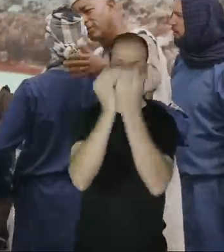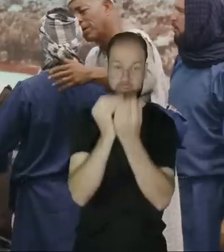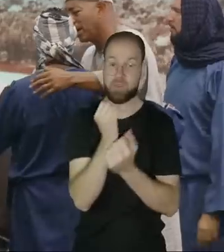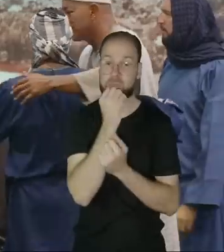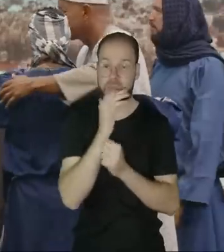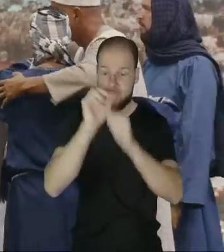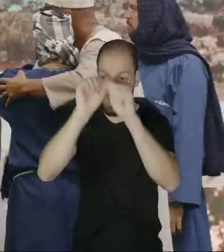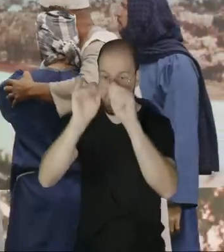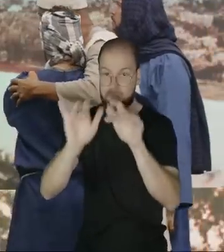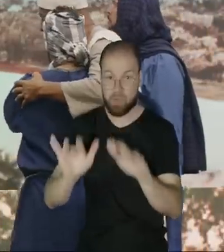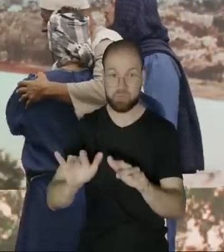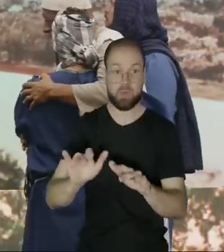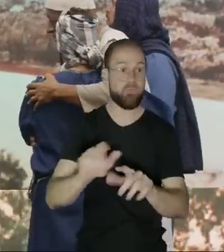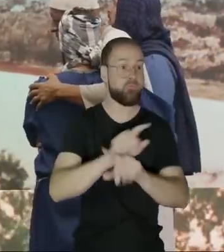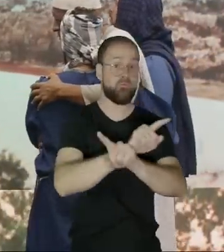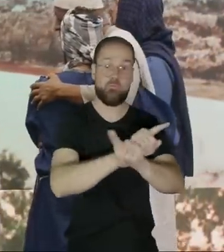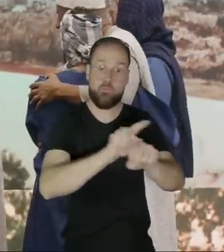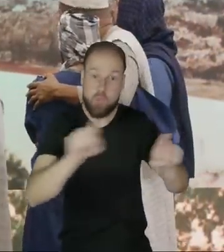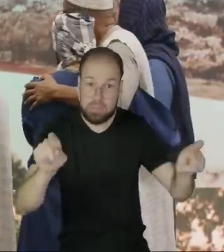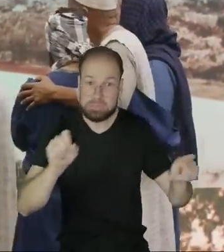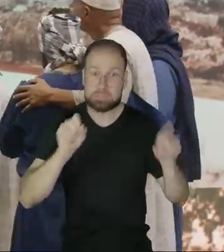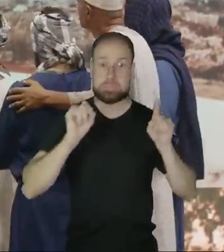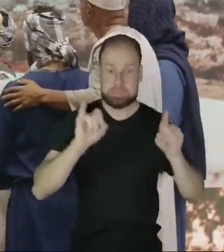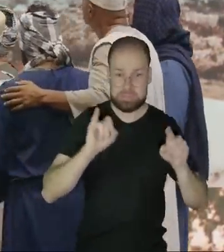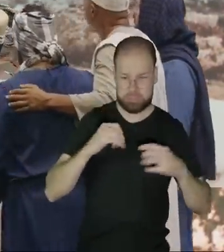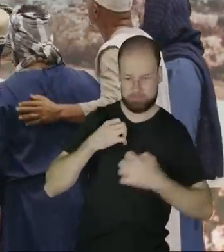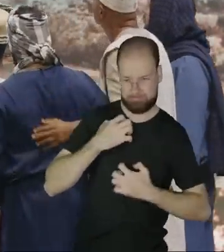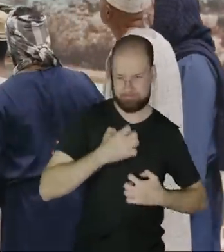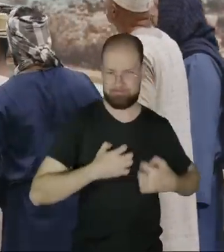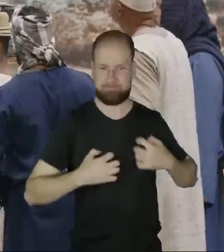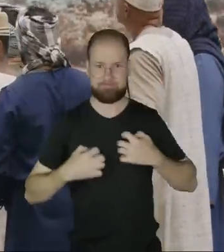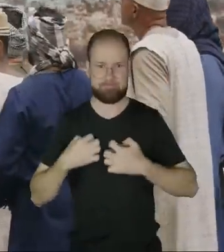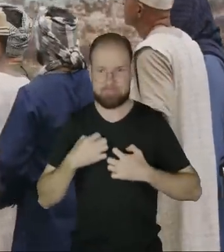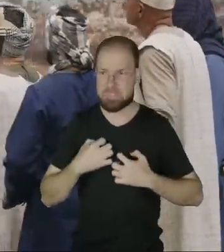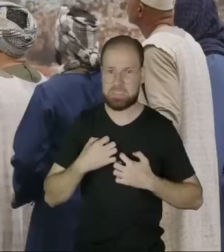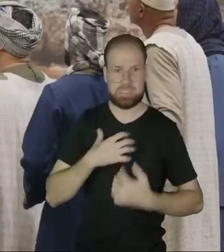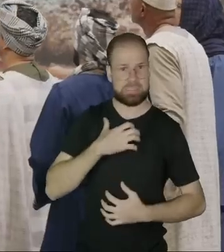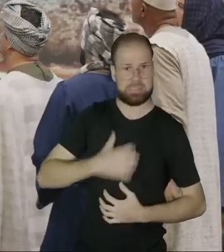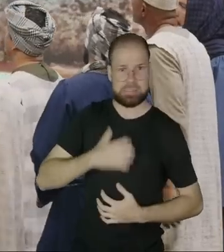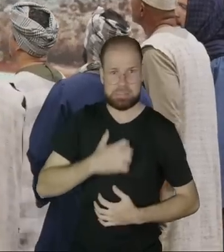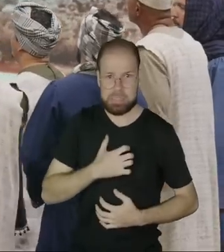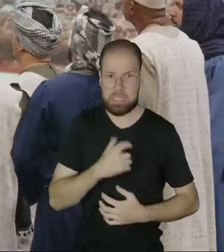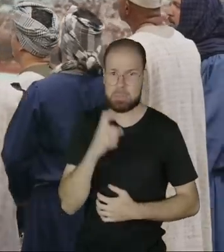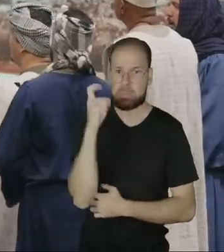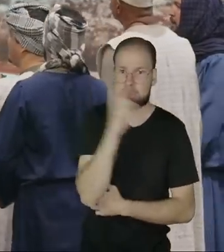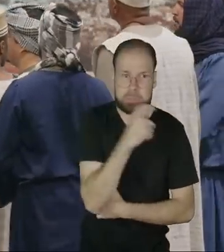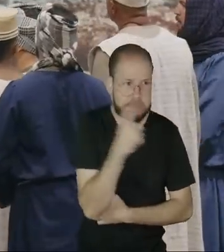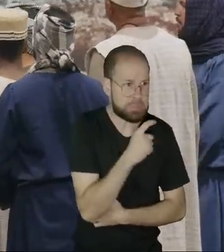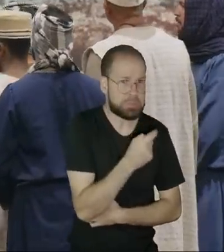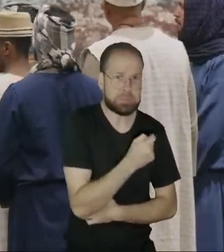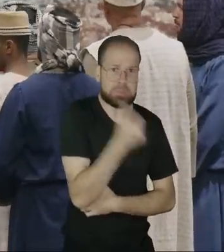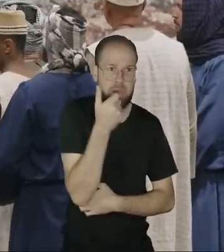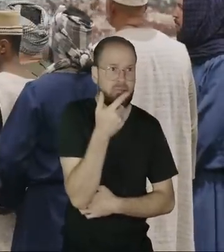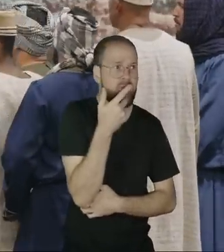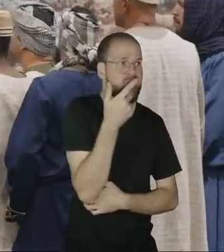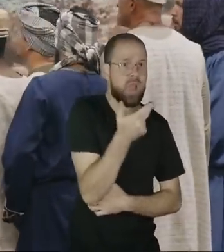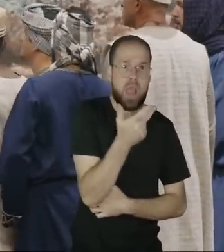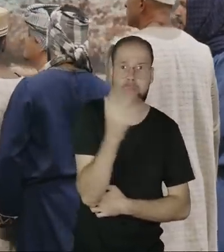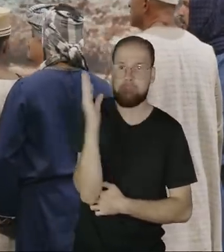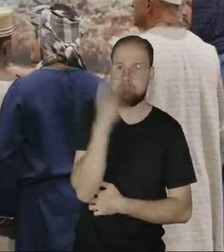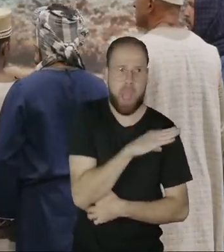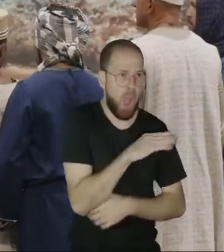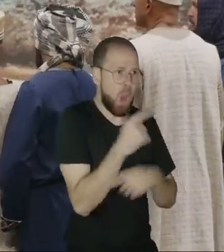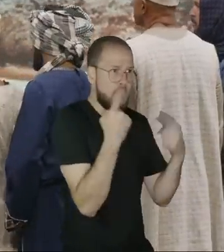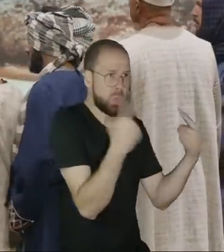sois vós, quando vos injuriarem e perseguirem, e mentindo, falarem todo o mal contra